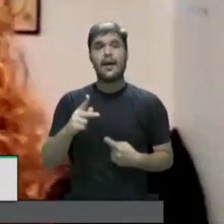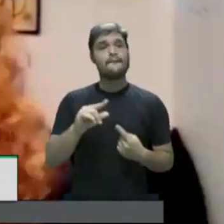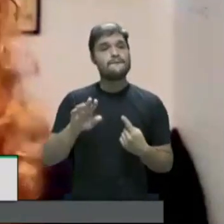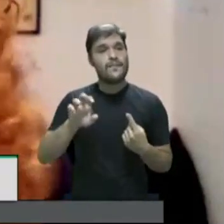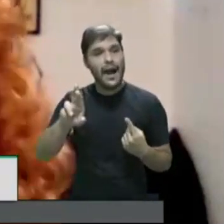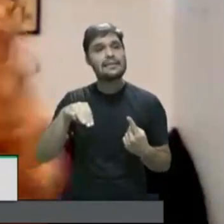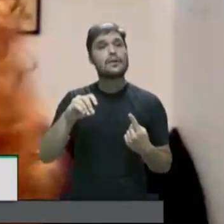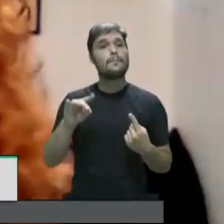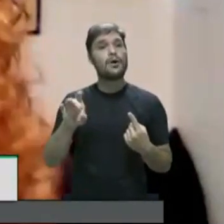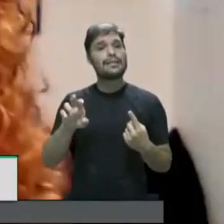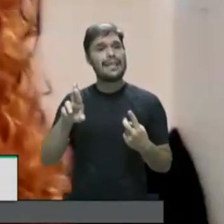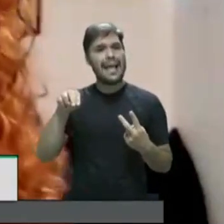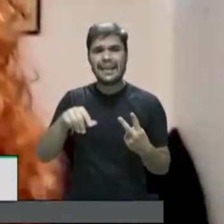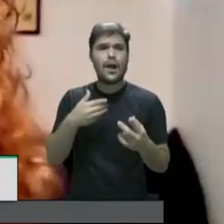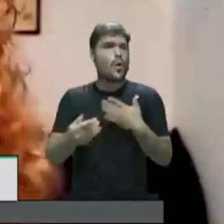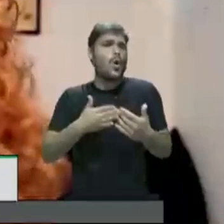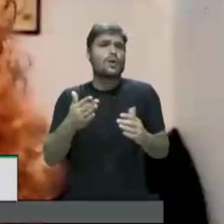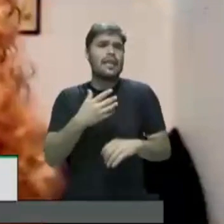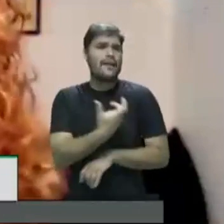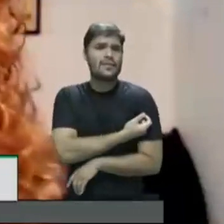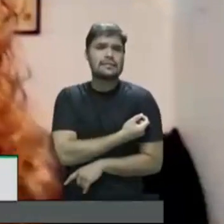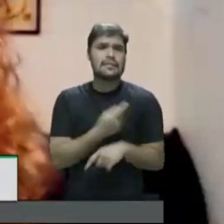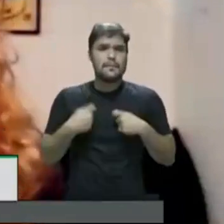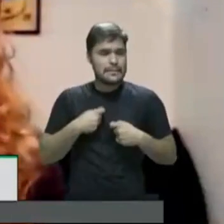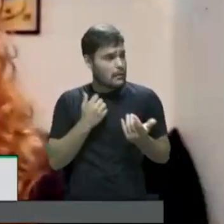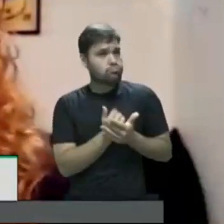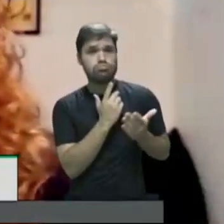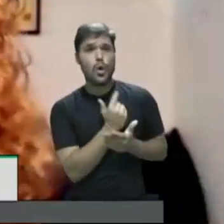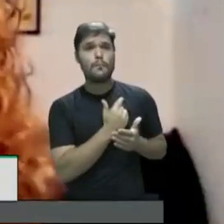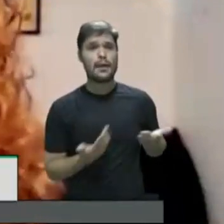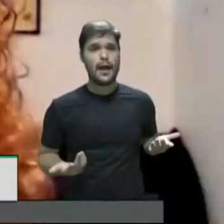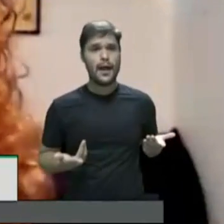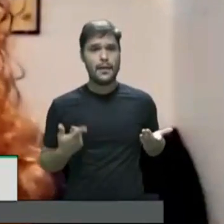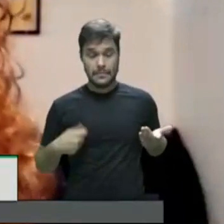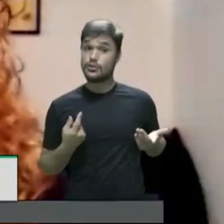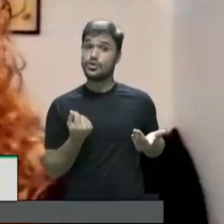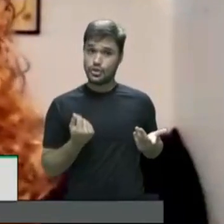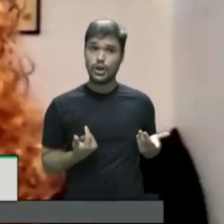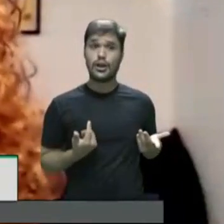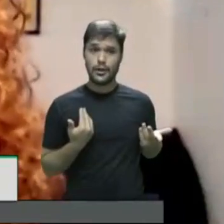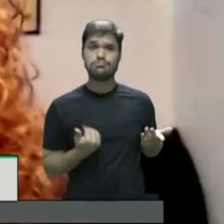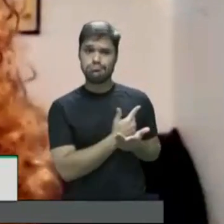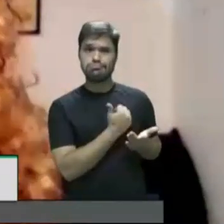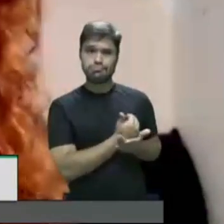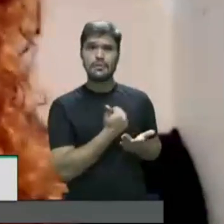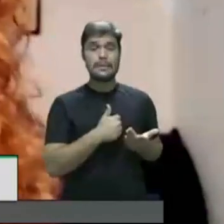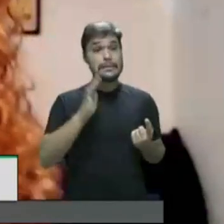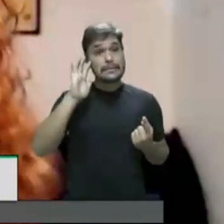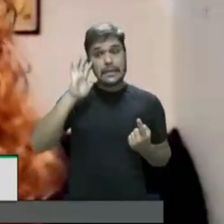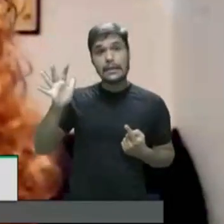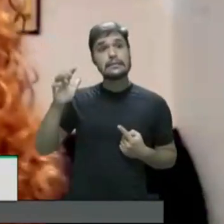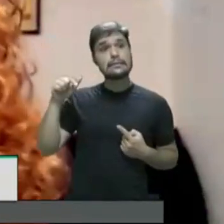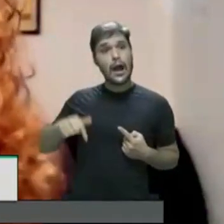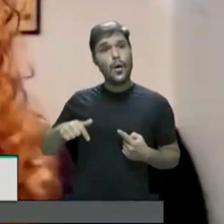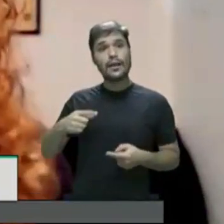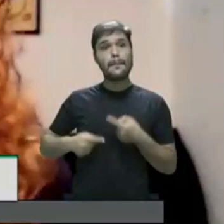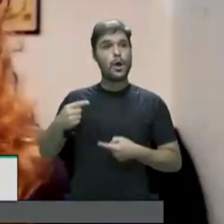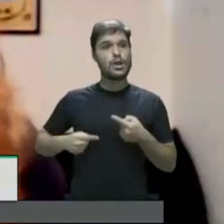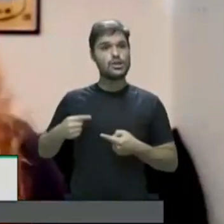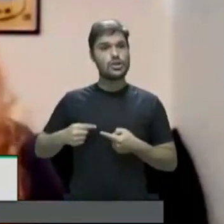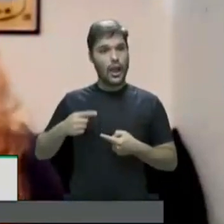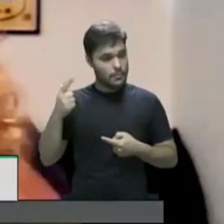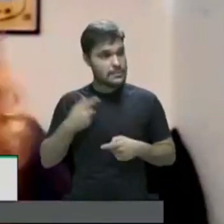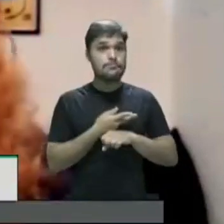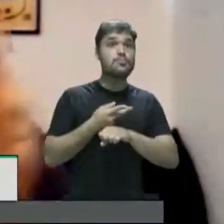Moderna, seja lá que vacina for, para comprar. Para isso tem que ter dinheiro, tem que ter decisão política e tem que correr atrás da